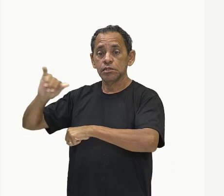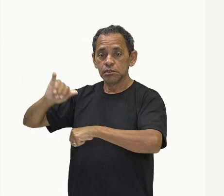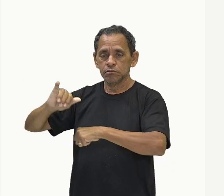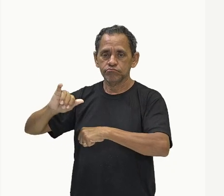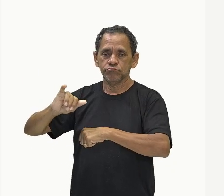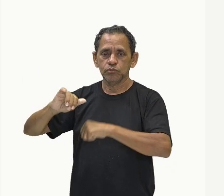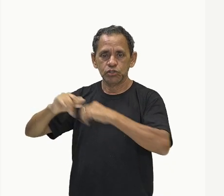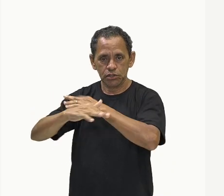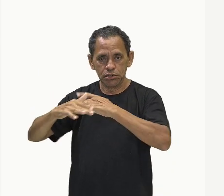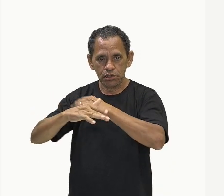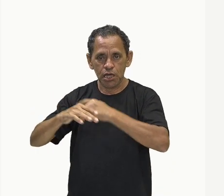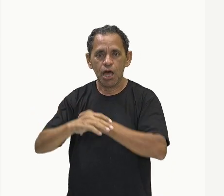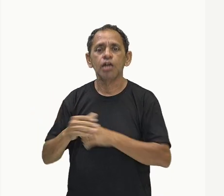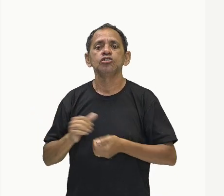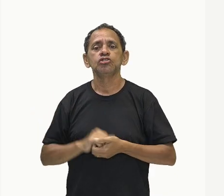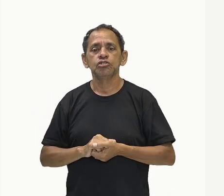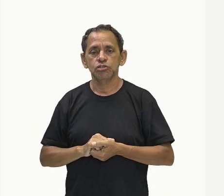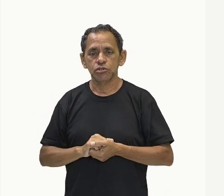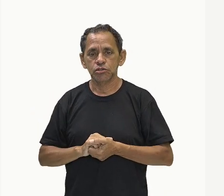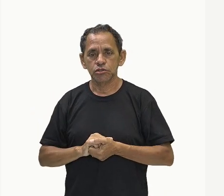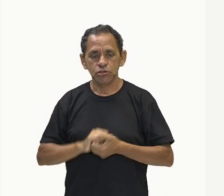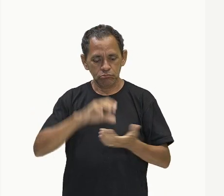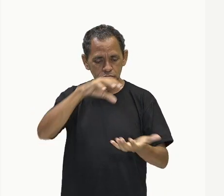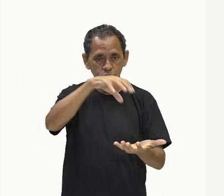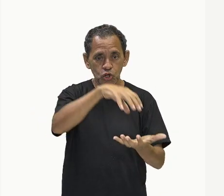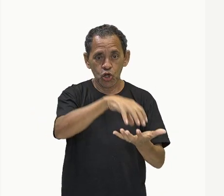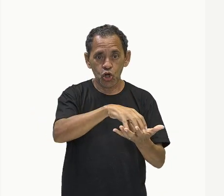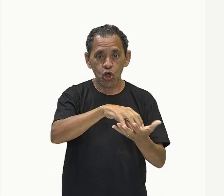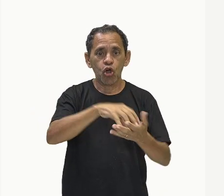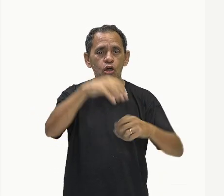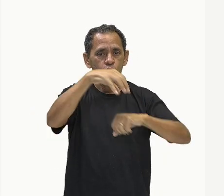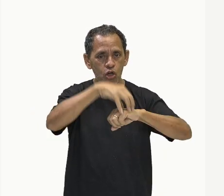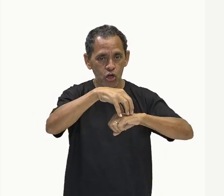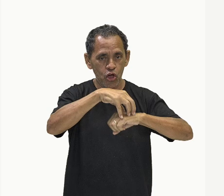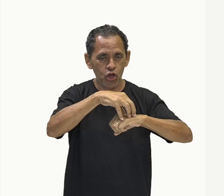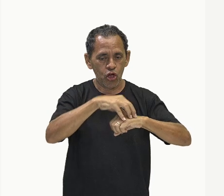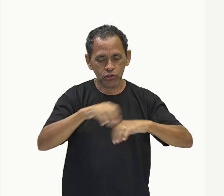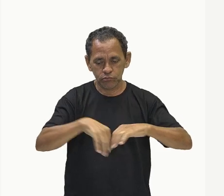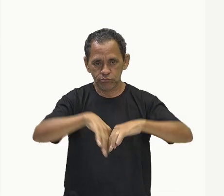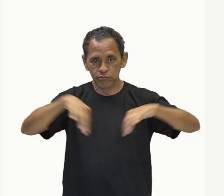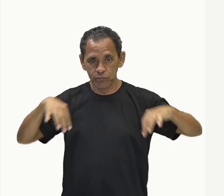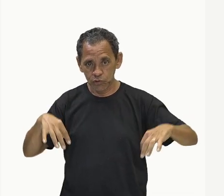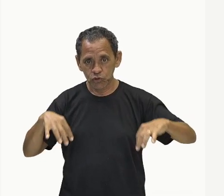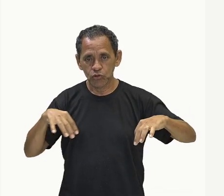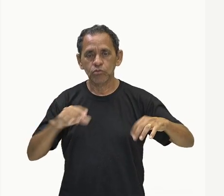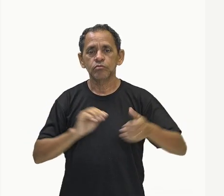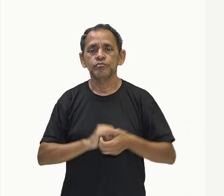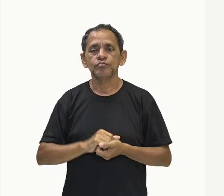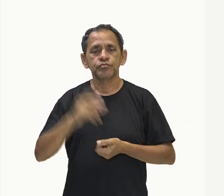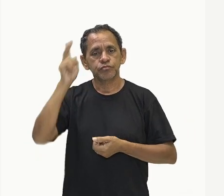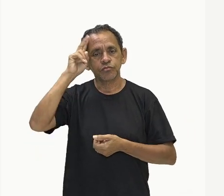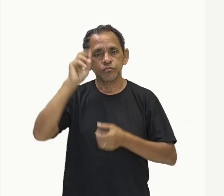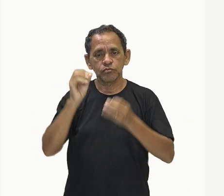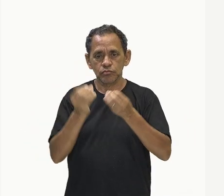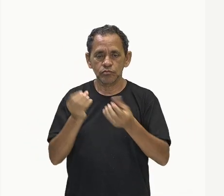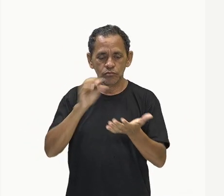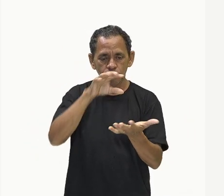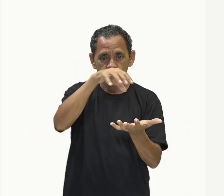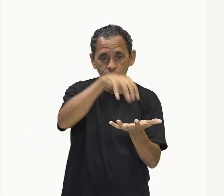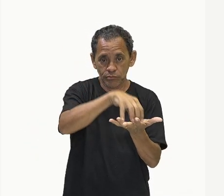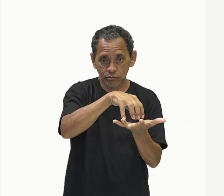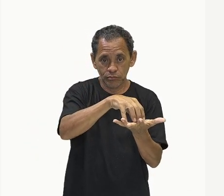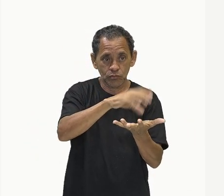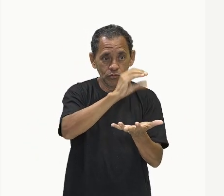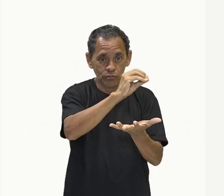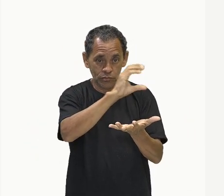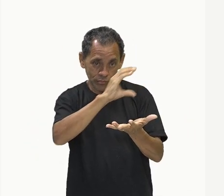Oriente, que definitivamente separou as duas vertentes do catolicismo. Vale lembrar que a sede da Igreja Católica do